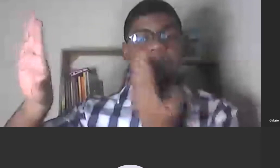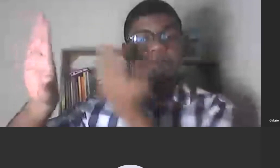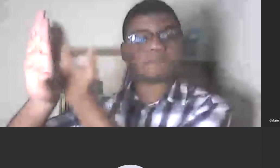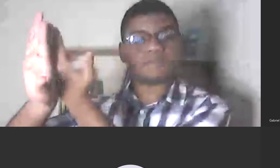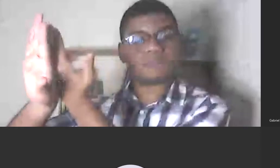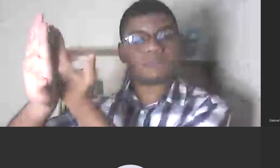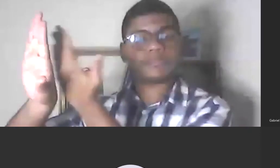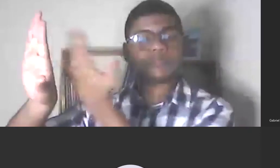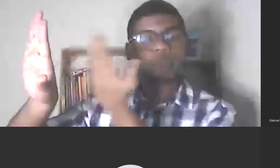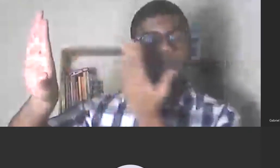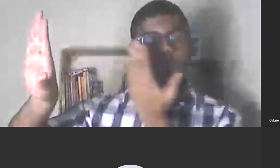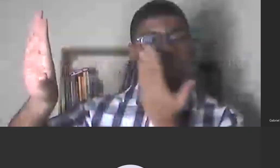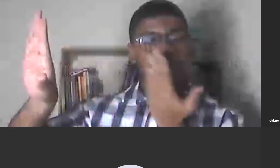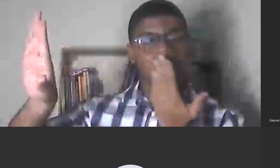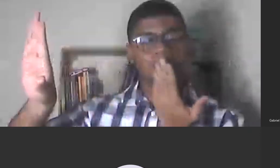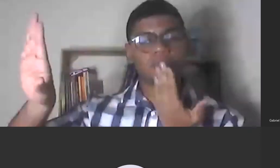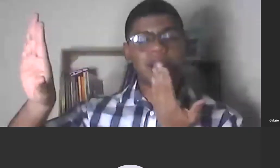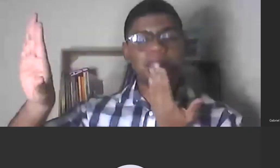de mim.